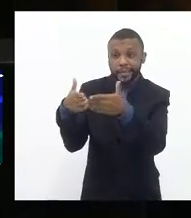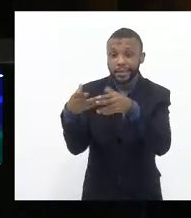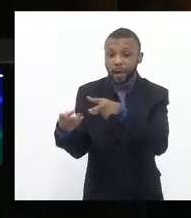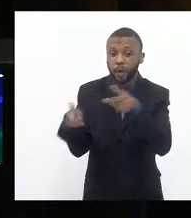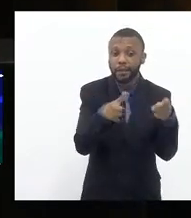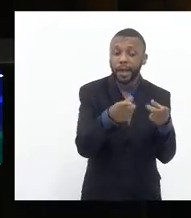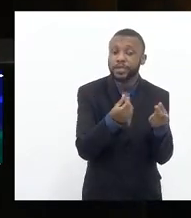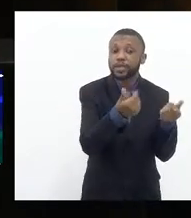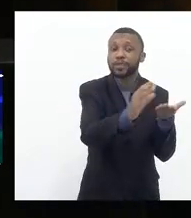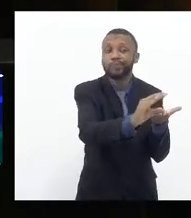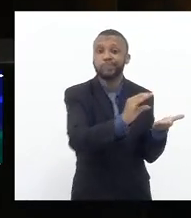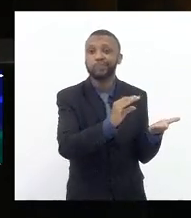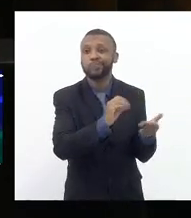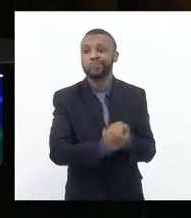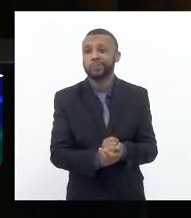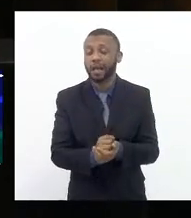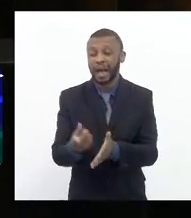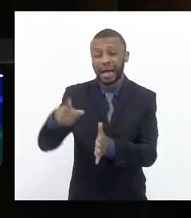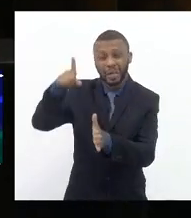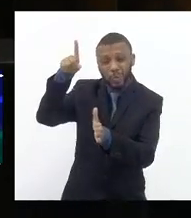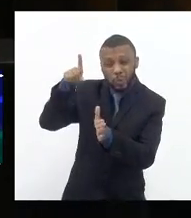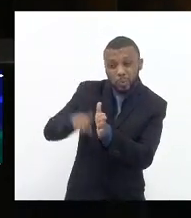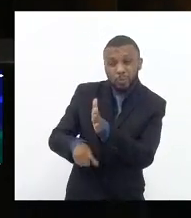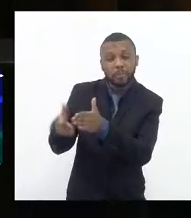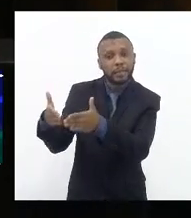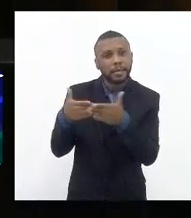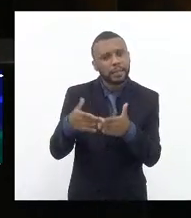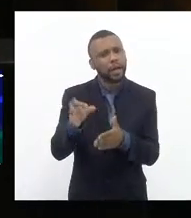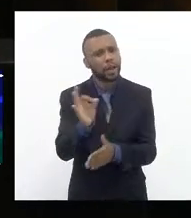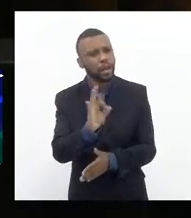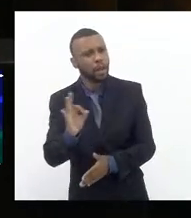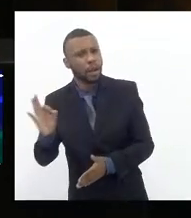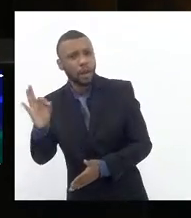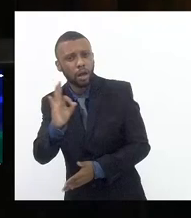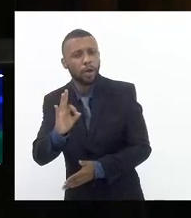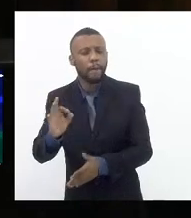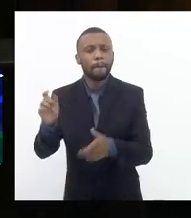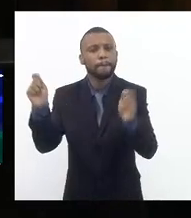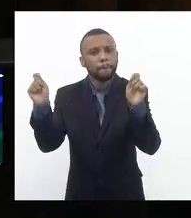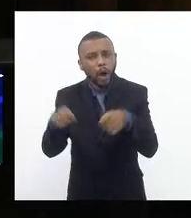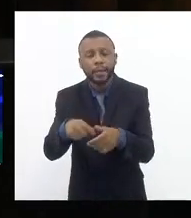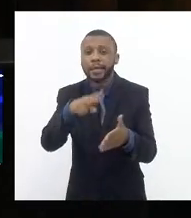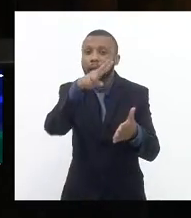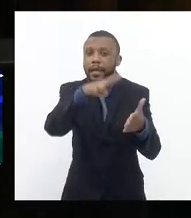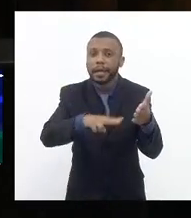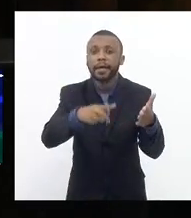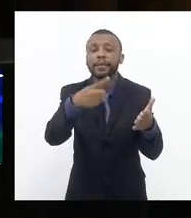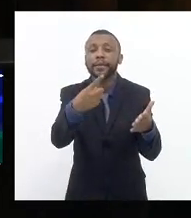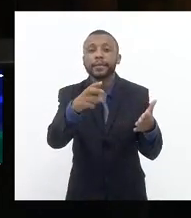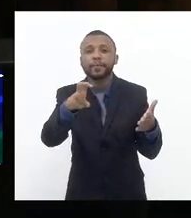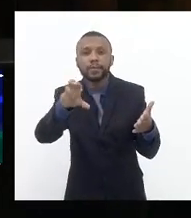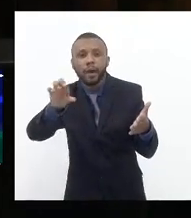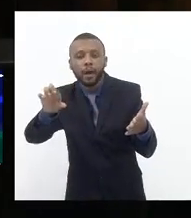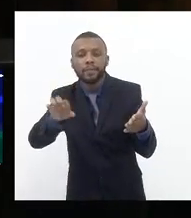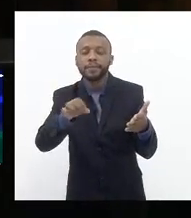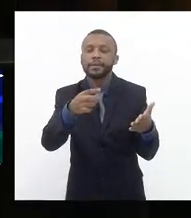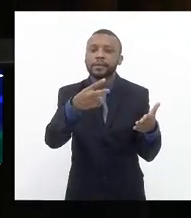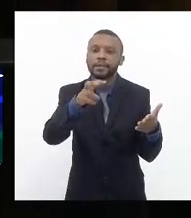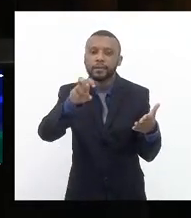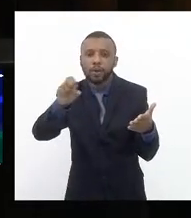manda suprimir as licenças em lugar nenhum. Podem ler a 159, podem ler a 178, podem ler o